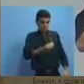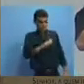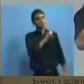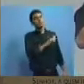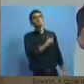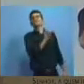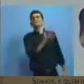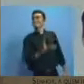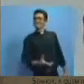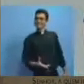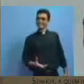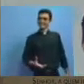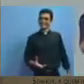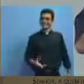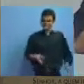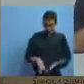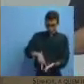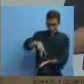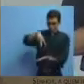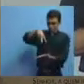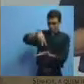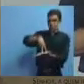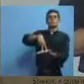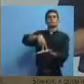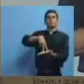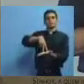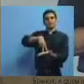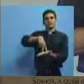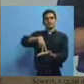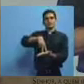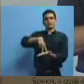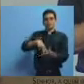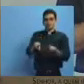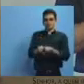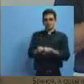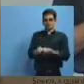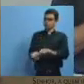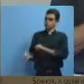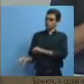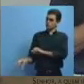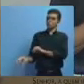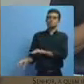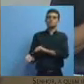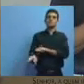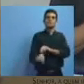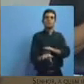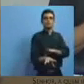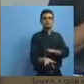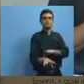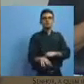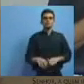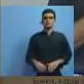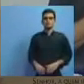de pé, qual um imenso exército. Então ele me disse: filho do